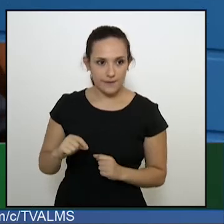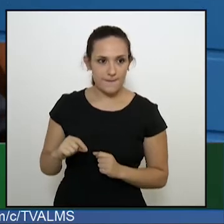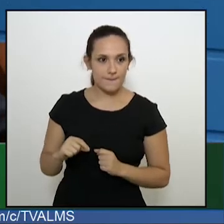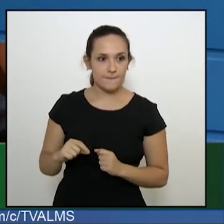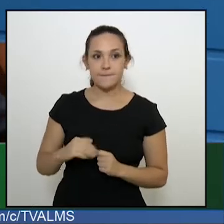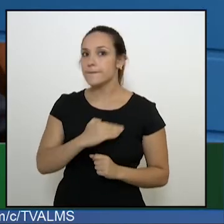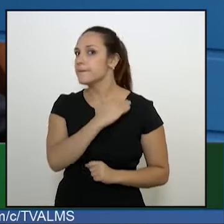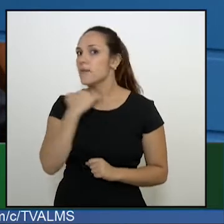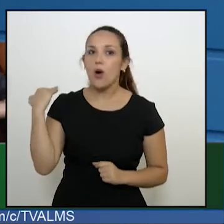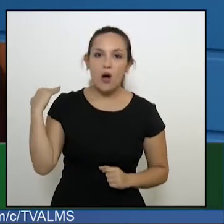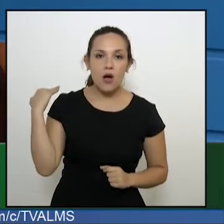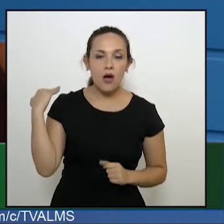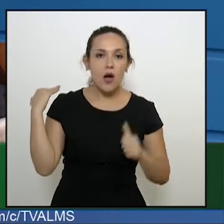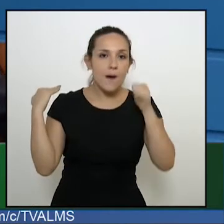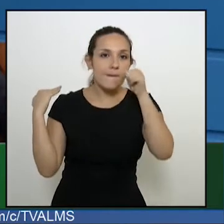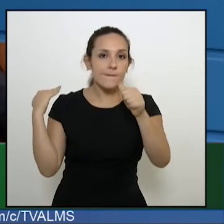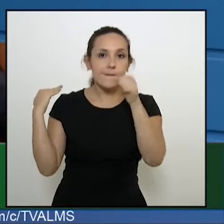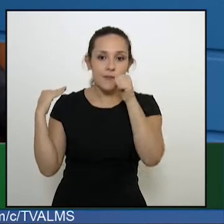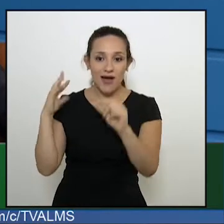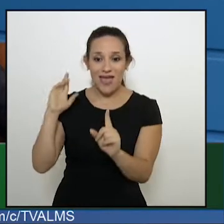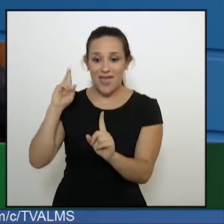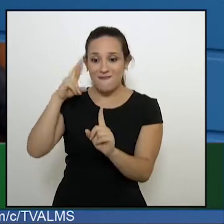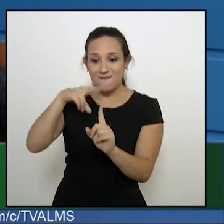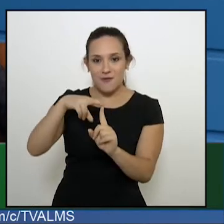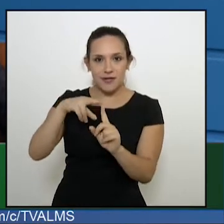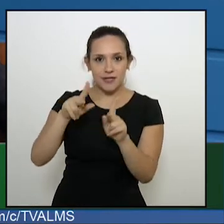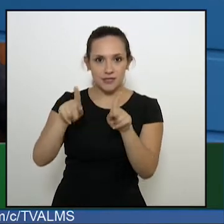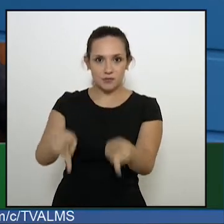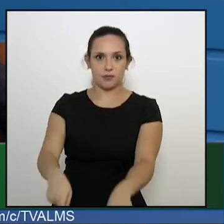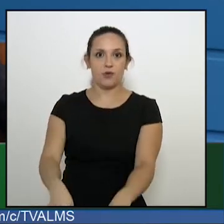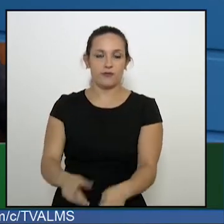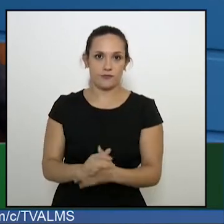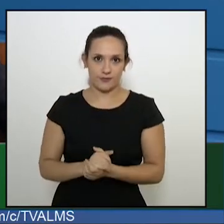assassinaram uma representante da população,